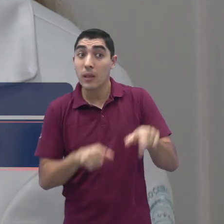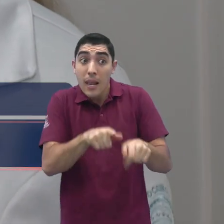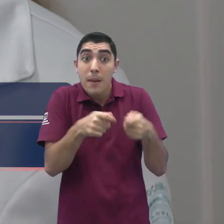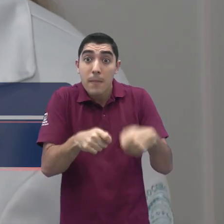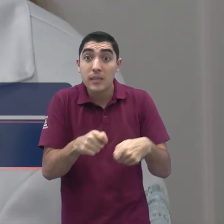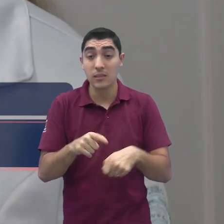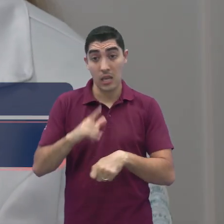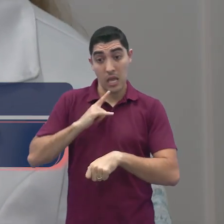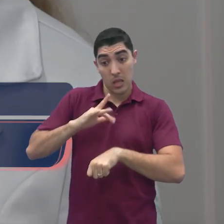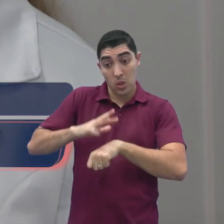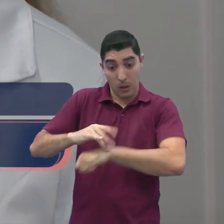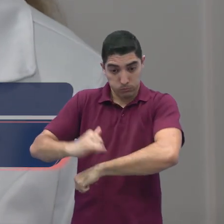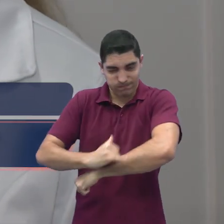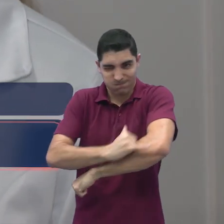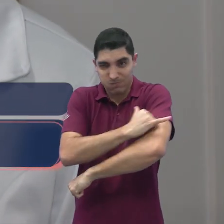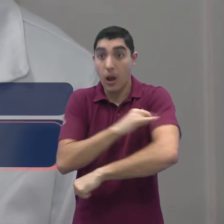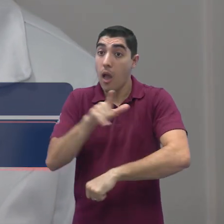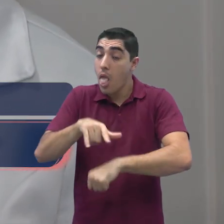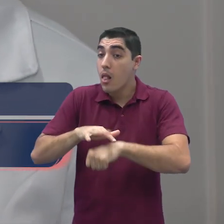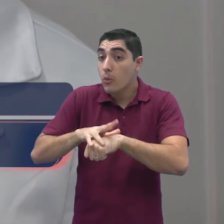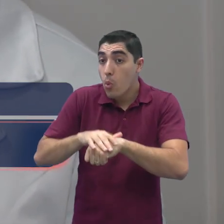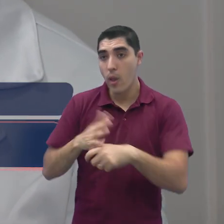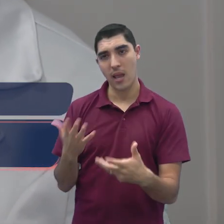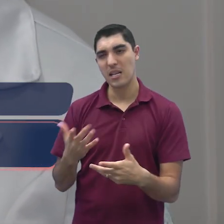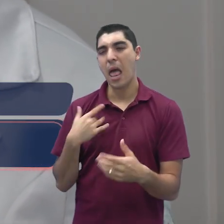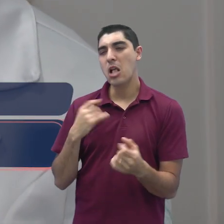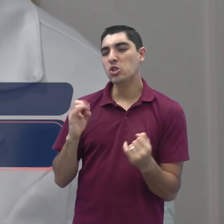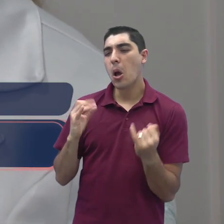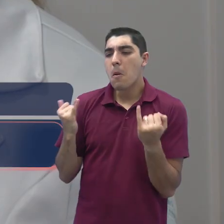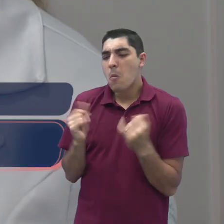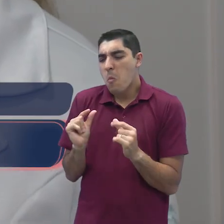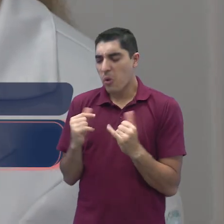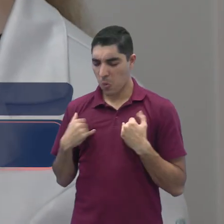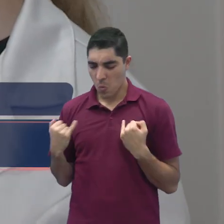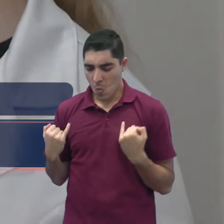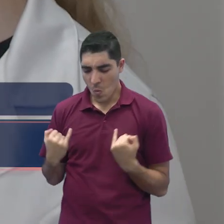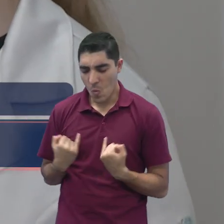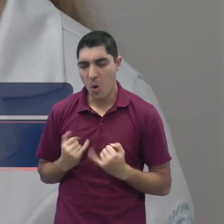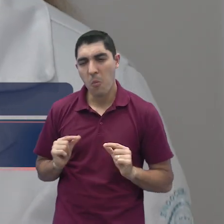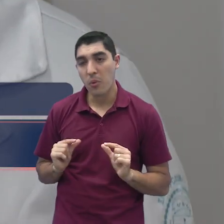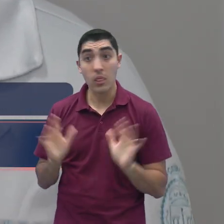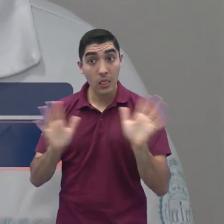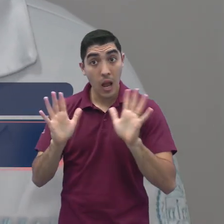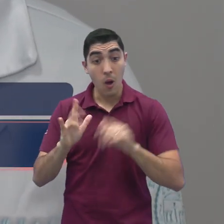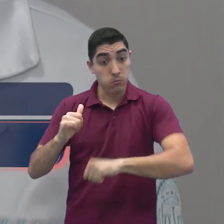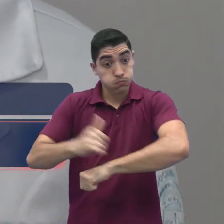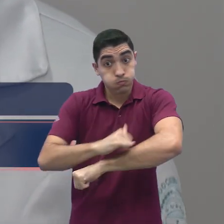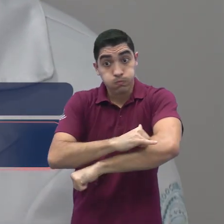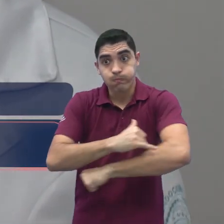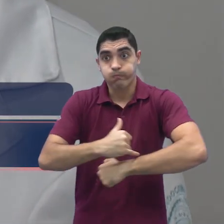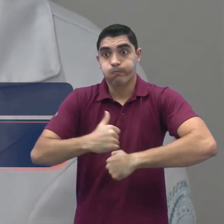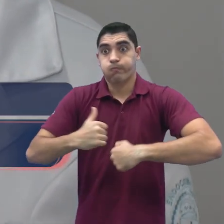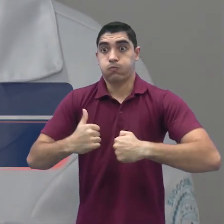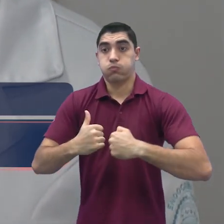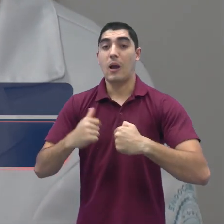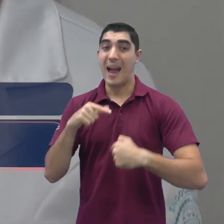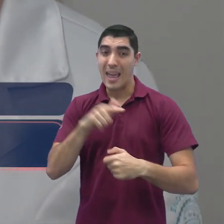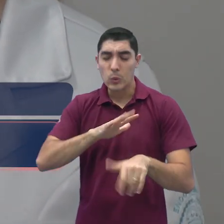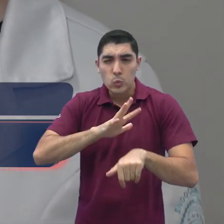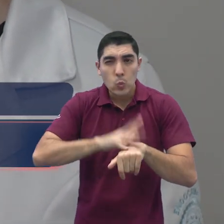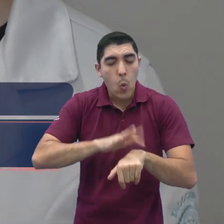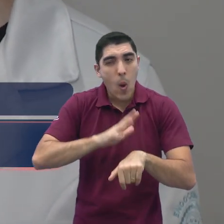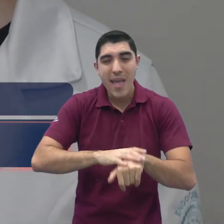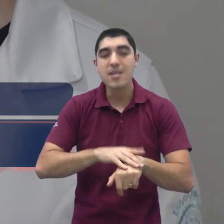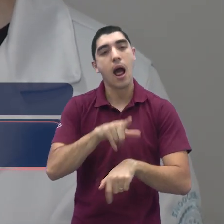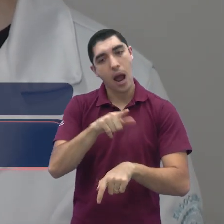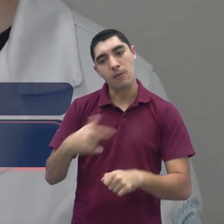quem precisa, porque é uma doença crônica a obesidade. Não é algo que é para perder uns quilinhos ou ser socialmente aceito, é algo que é